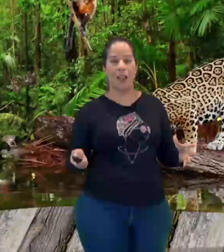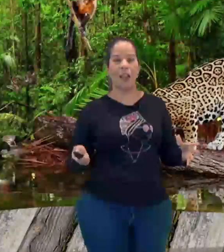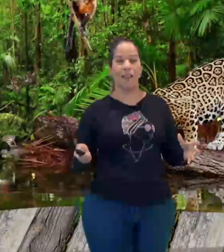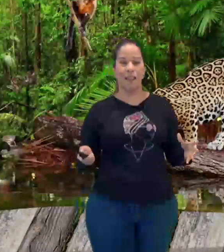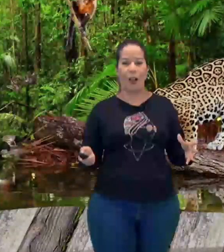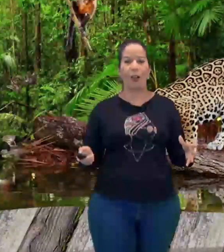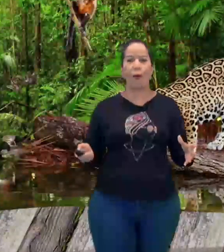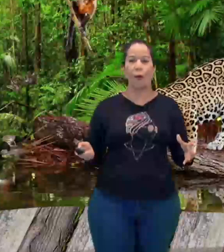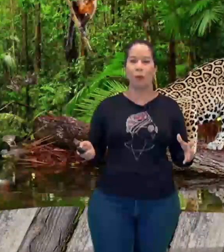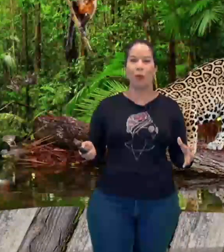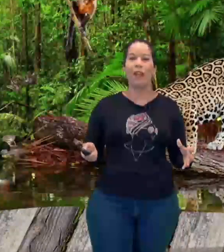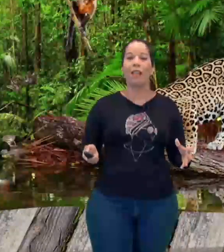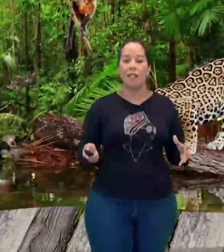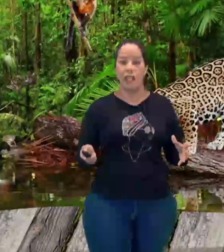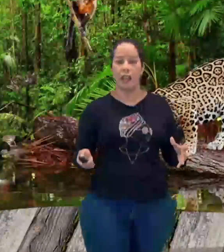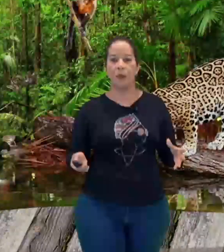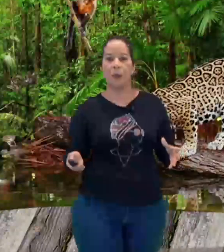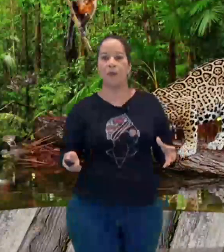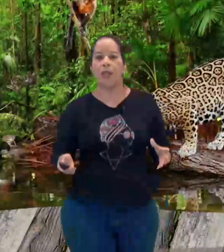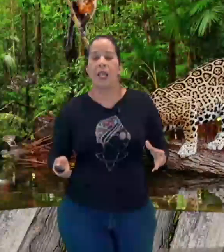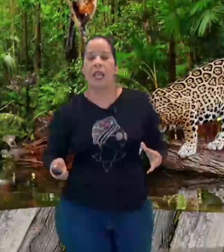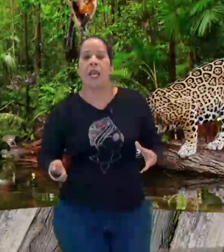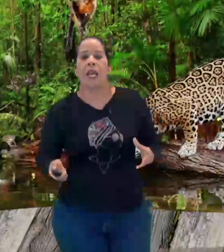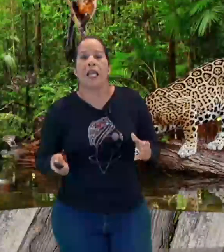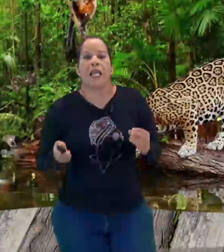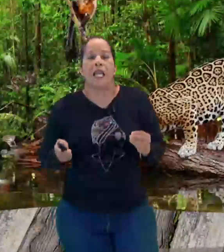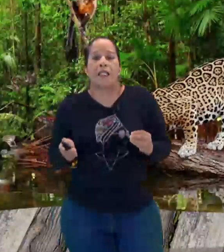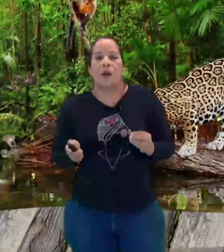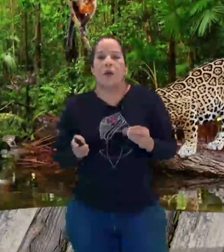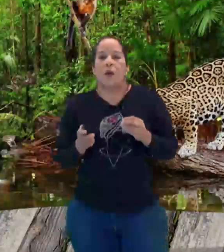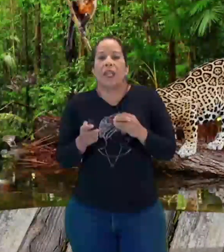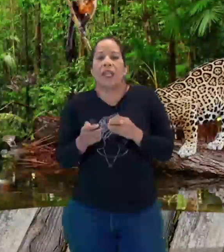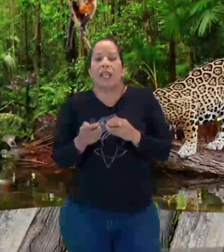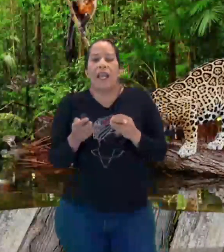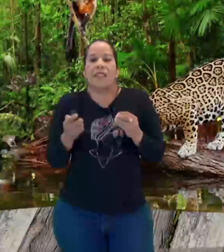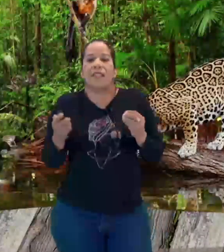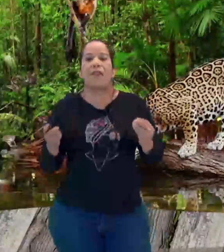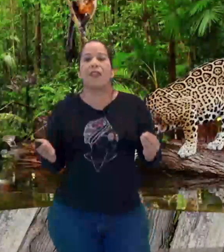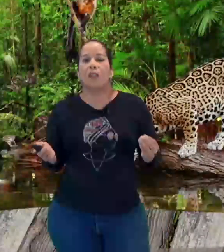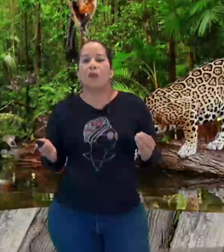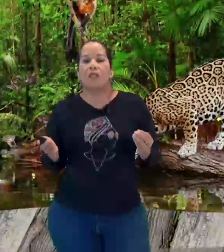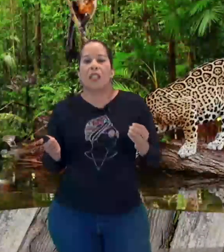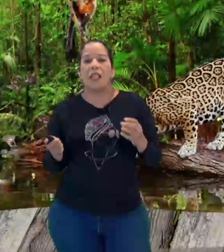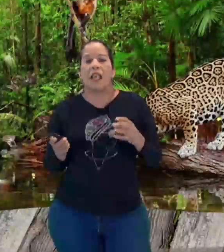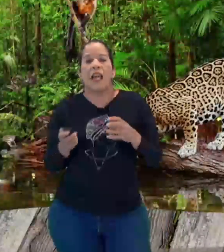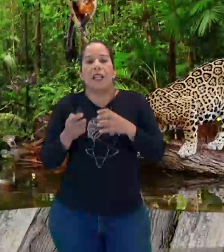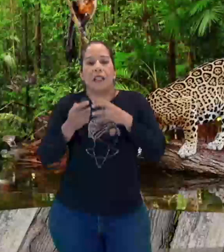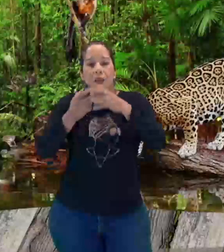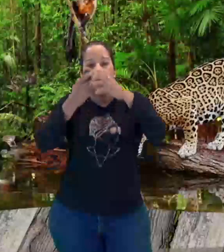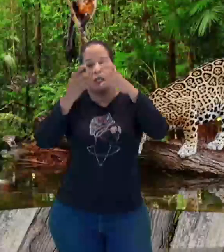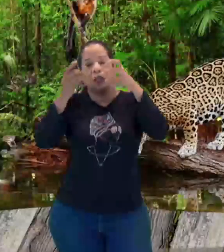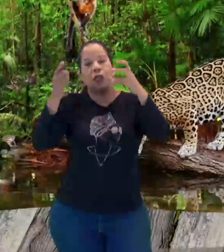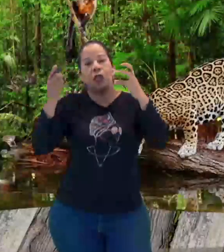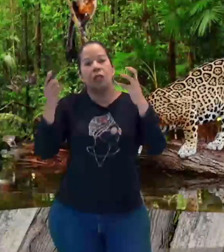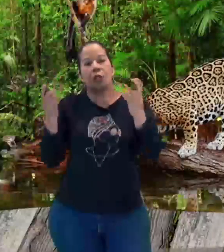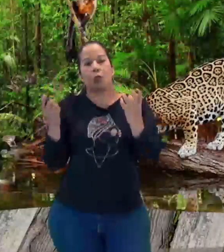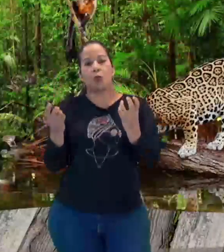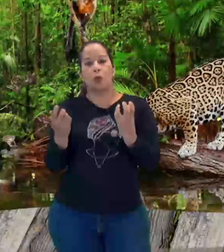citomegalomavírus. Eita, enrolou, certo? Então, o que é esse vírus? Ele é